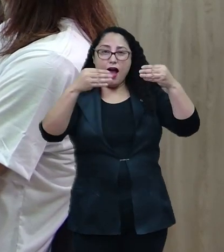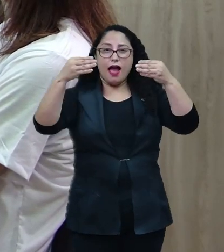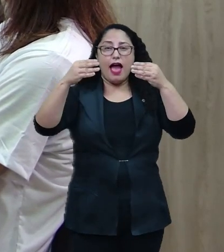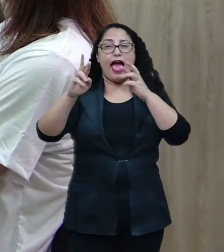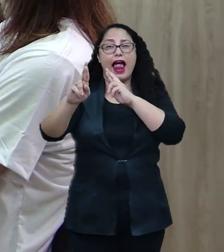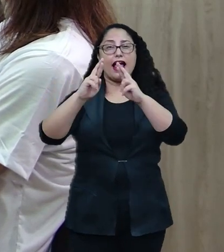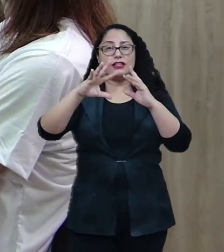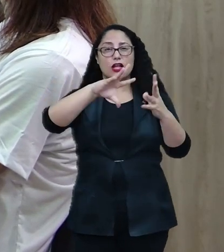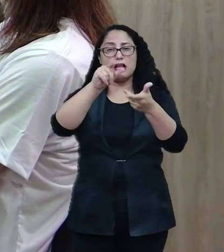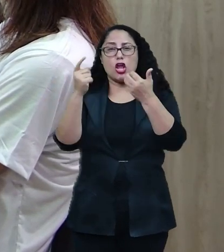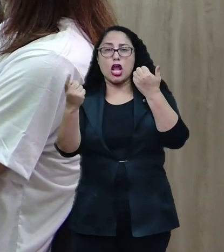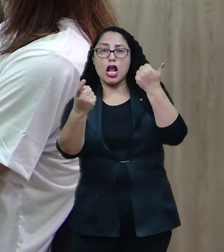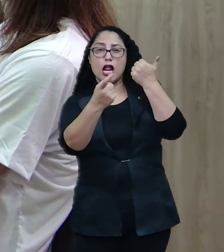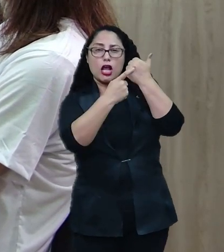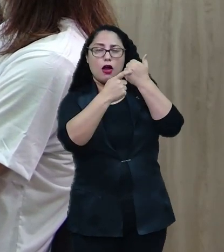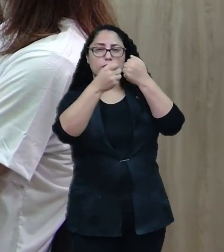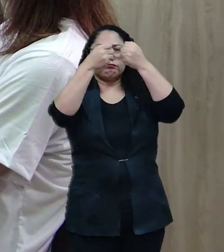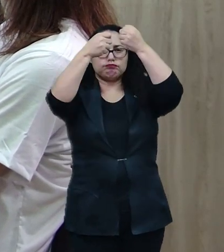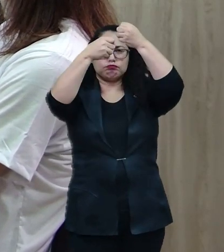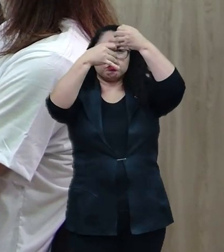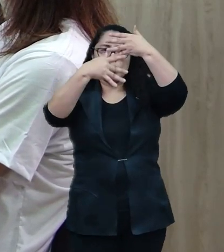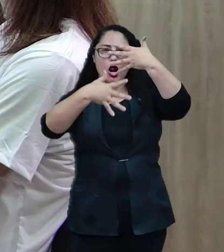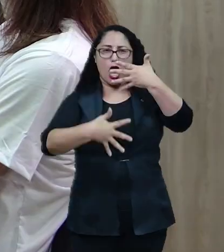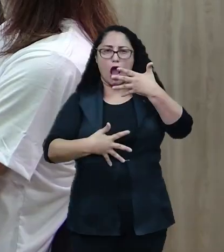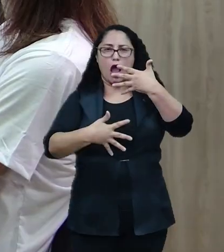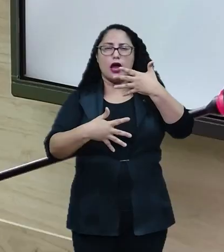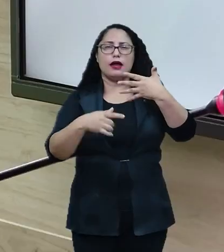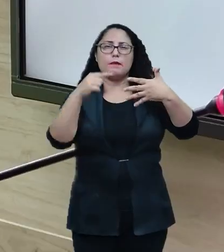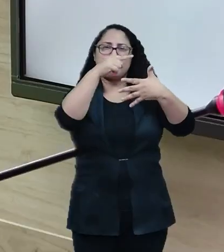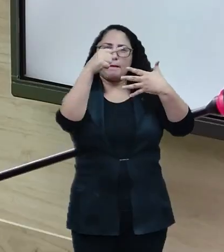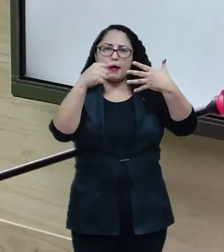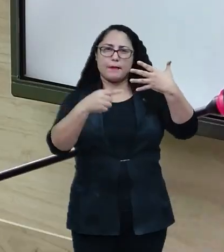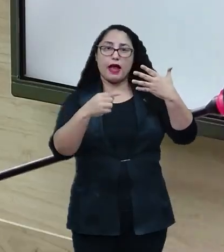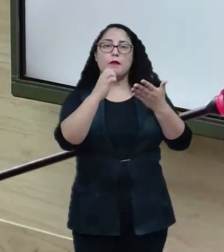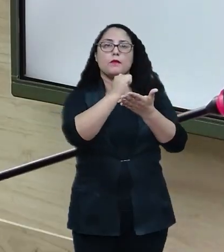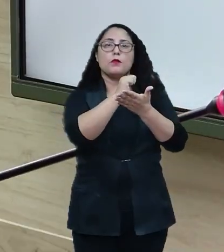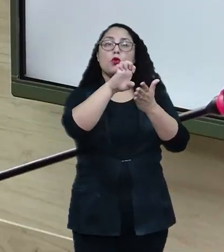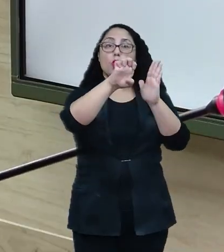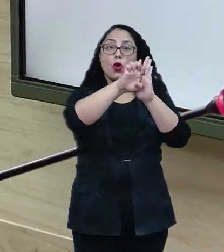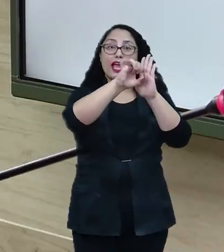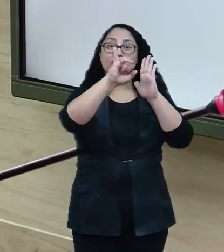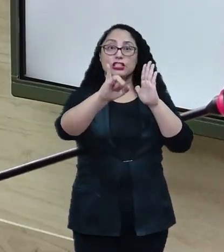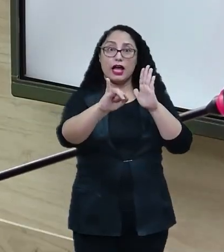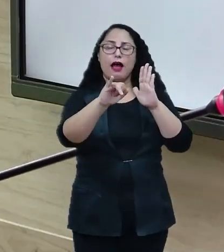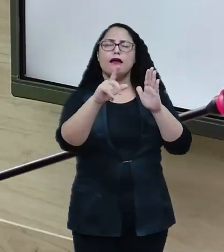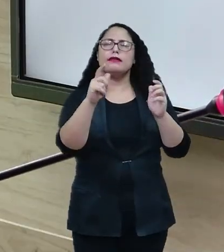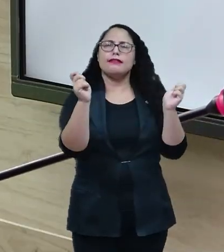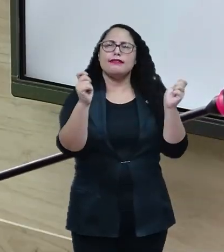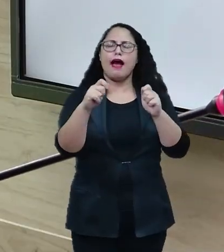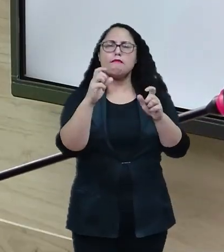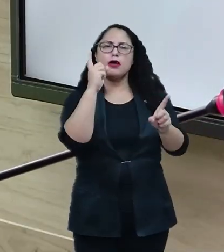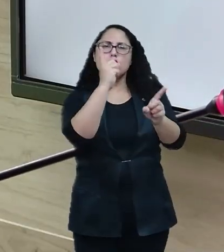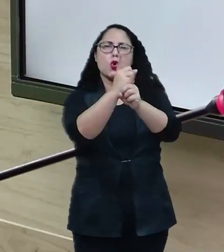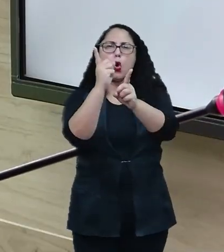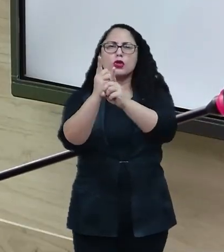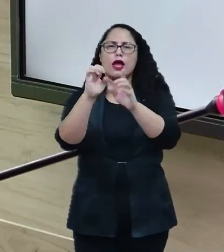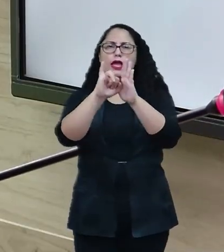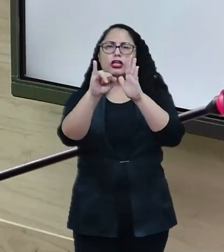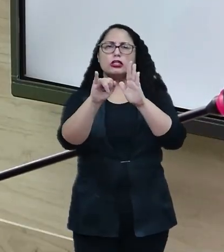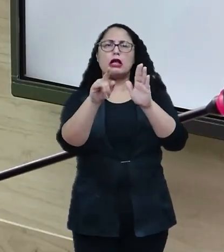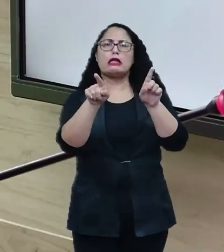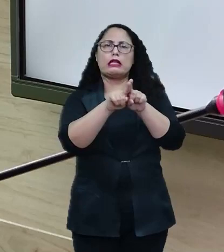relações internacionais, clicou lá, a informação está toda categorizada. Por editais, né? Por editais, então você tem como identificar o edital